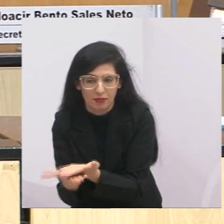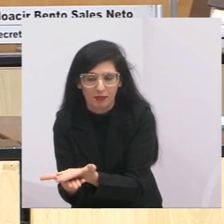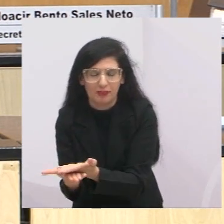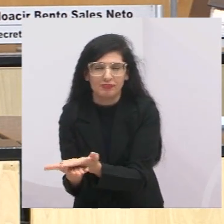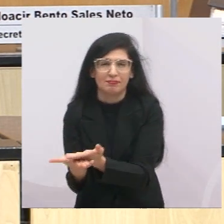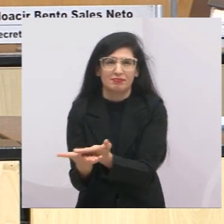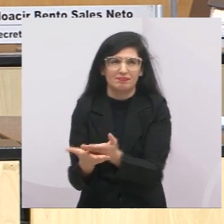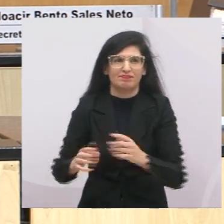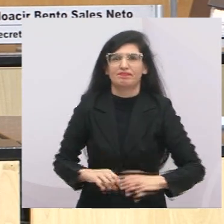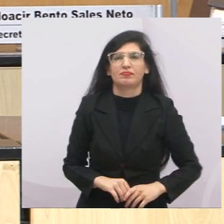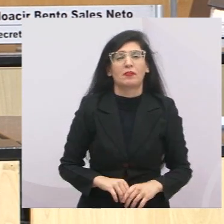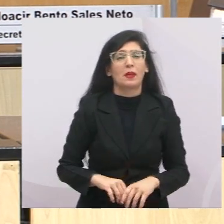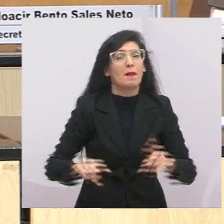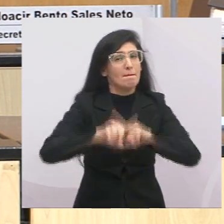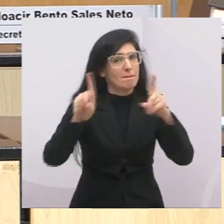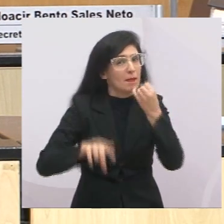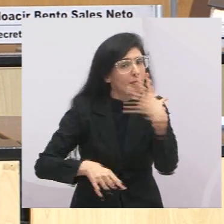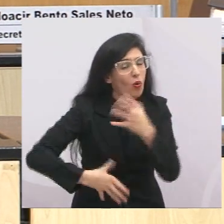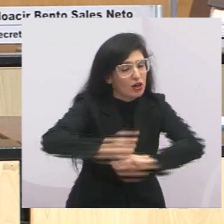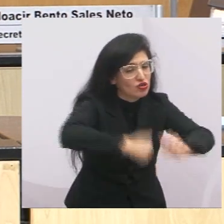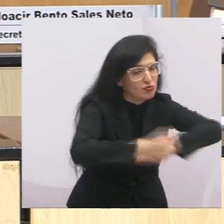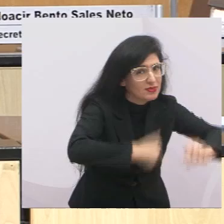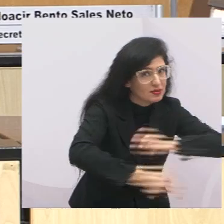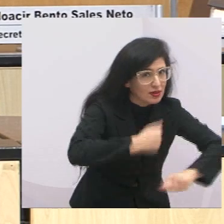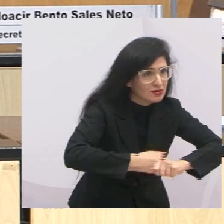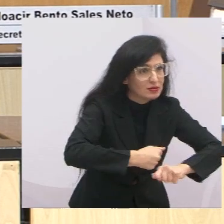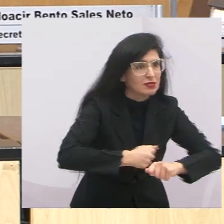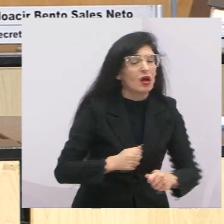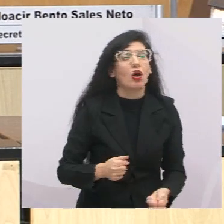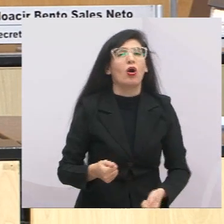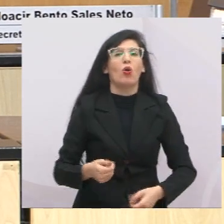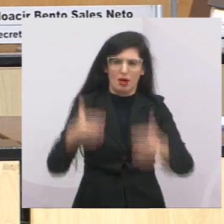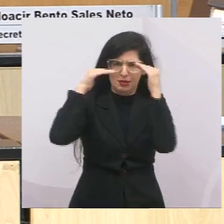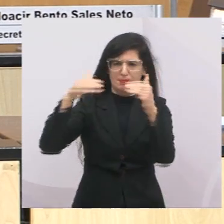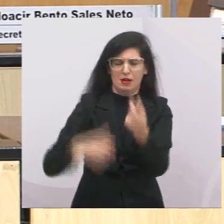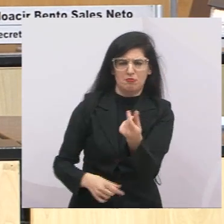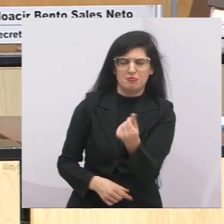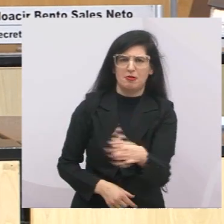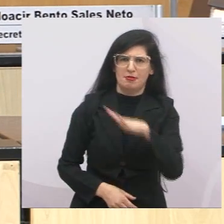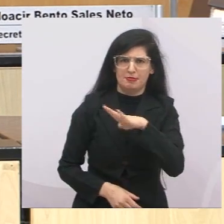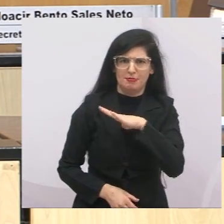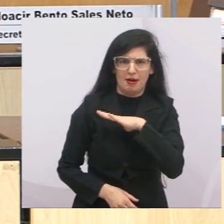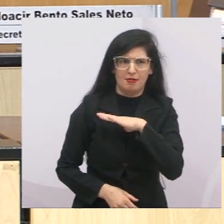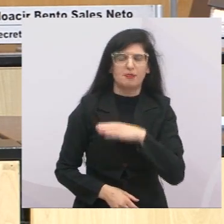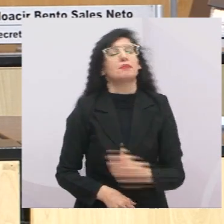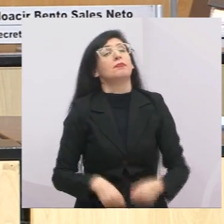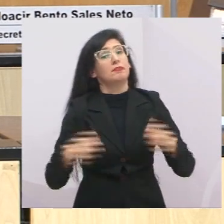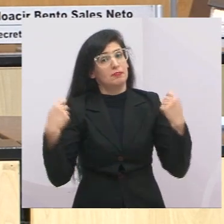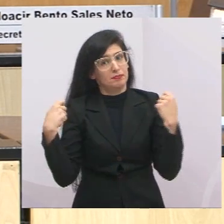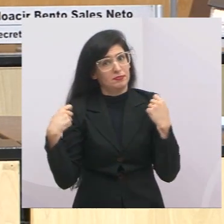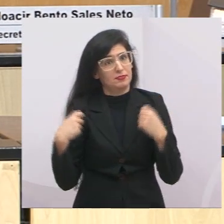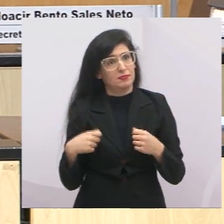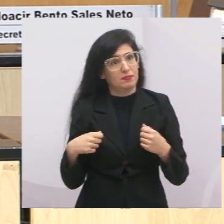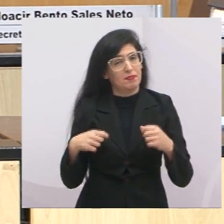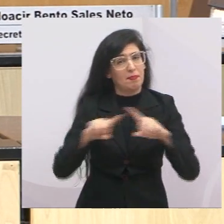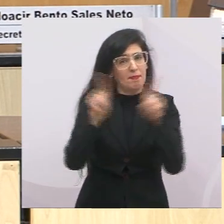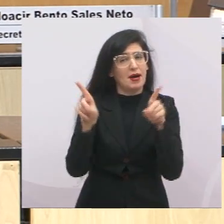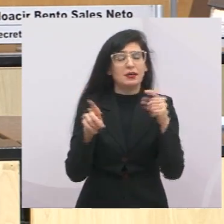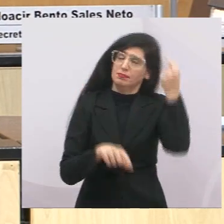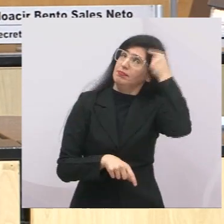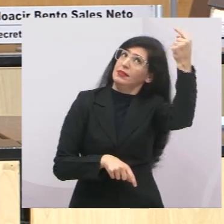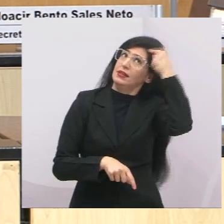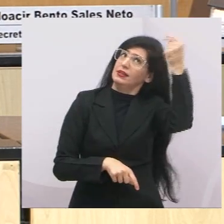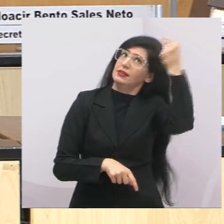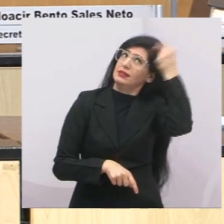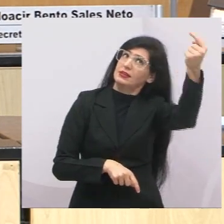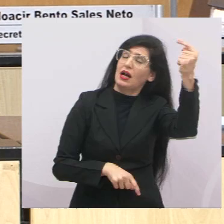com a prática de uma boa administração dos recursos do município, ao dizer que as atribuições do espaço serão analisadas somente após